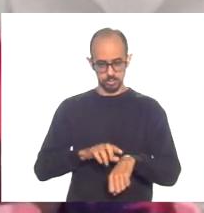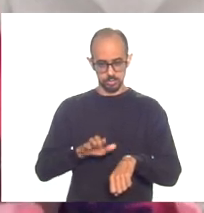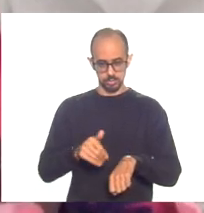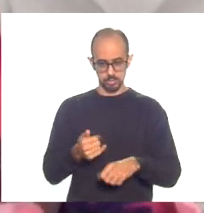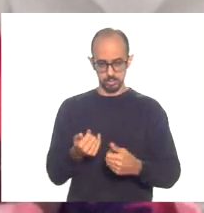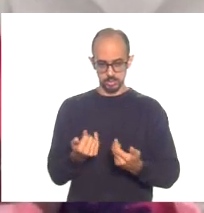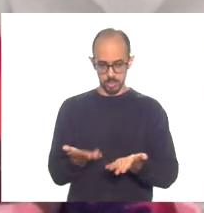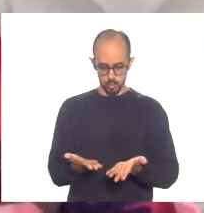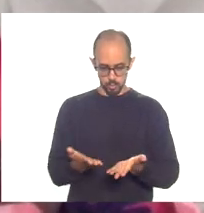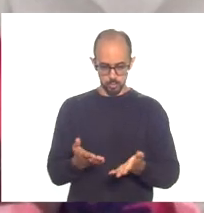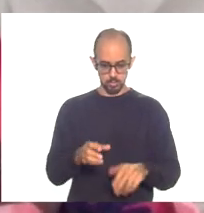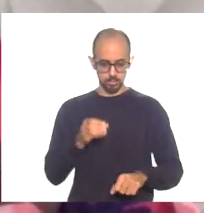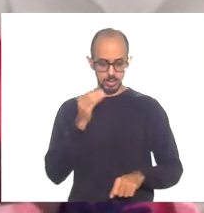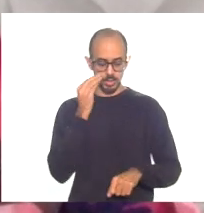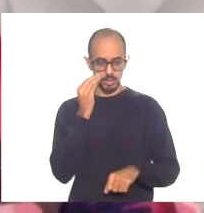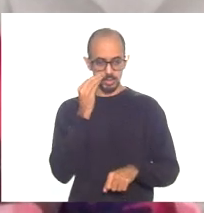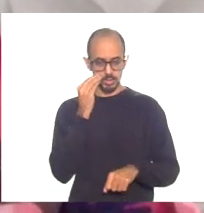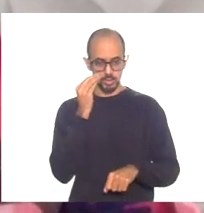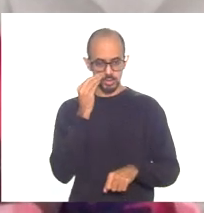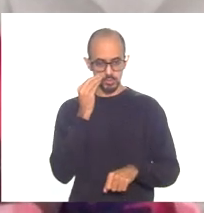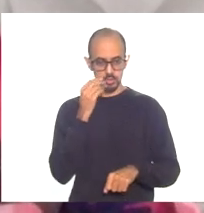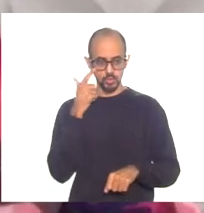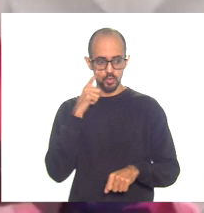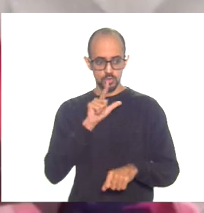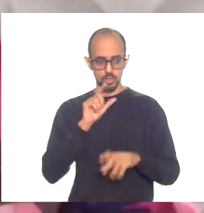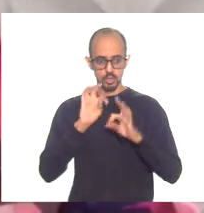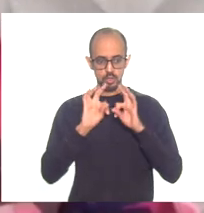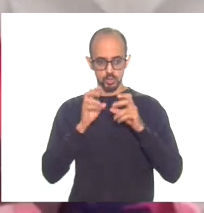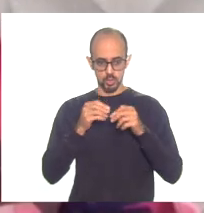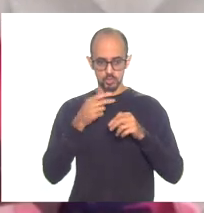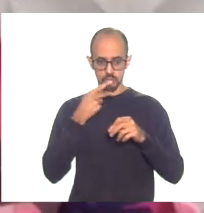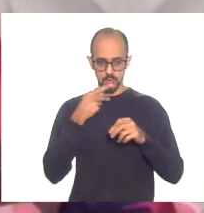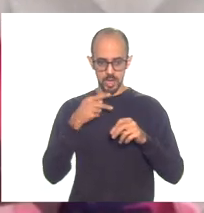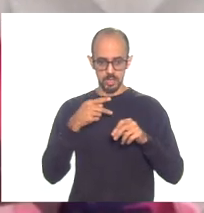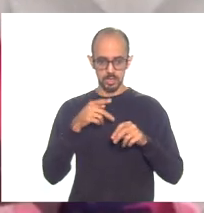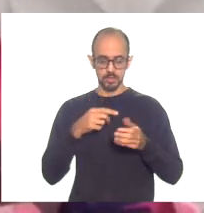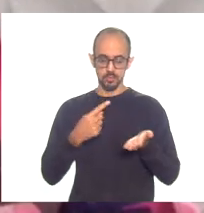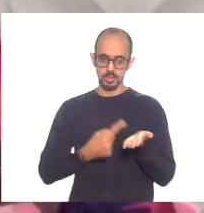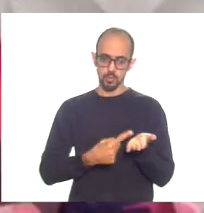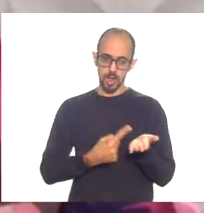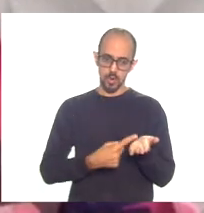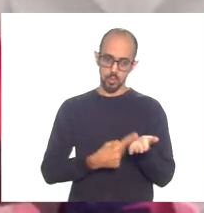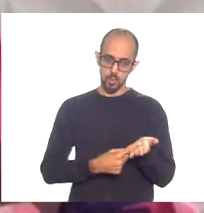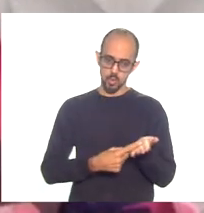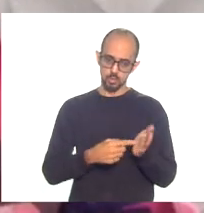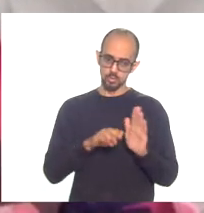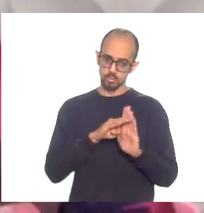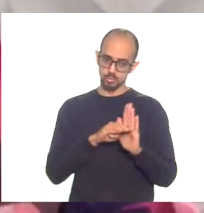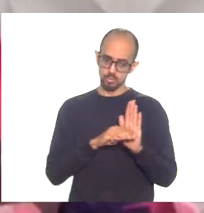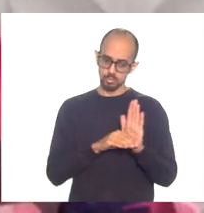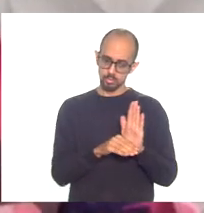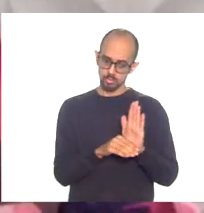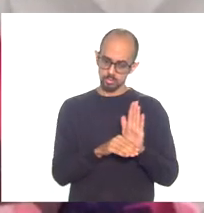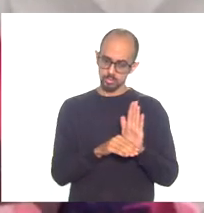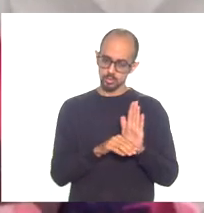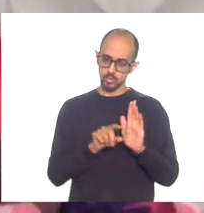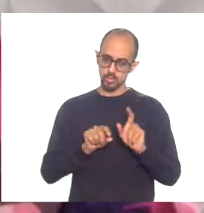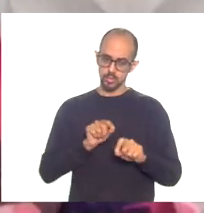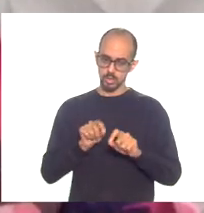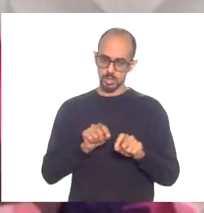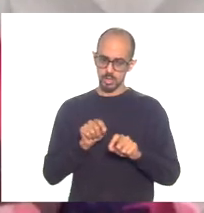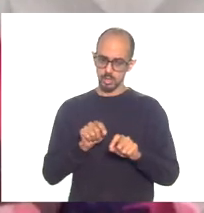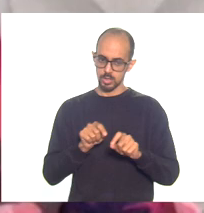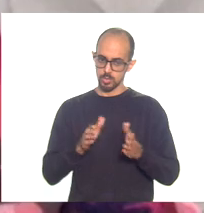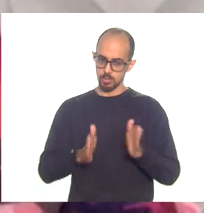Então, na tentativa de garantir a fala de todos, eu queria fazer um acordo de procedimento aqui para que o prazo